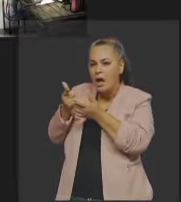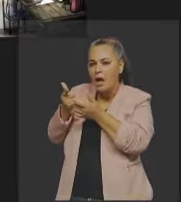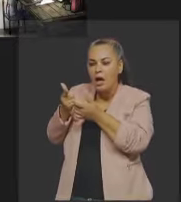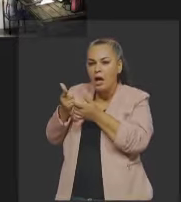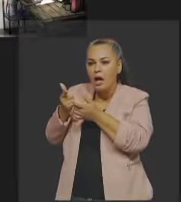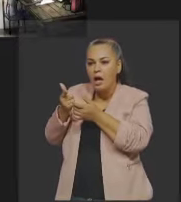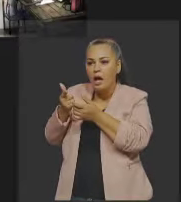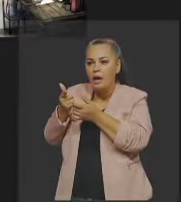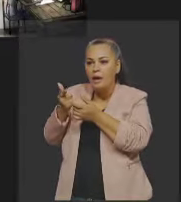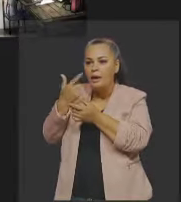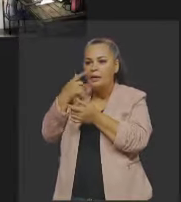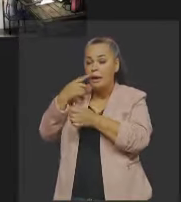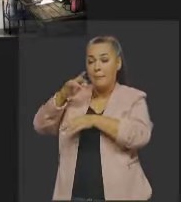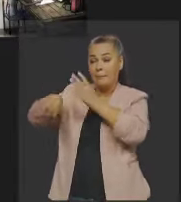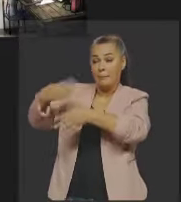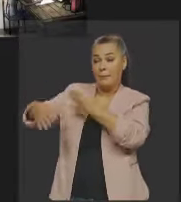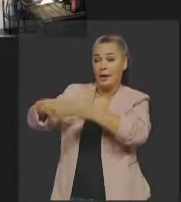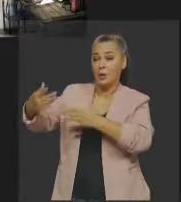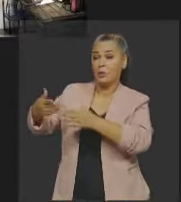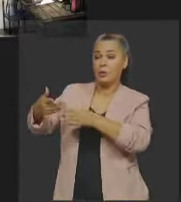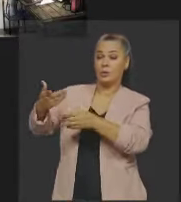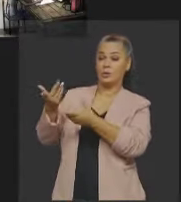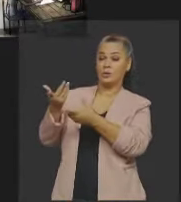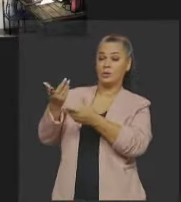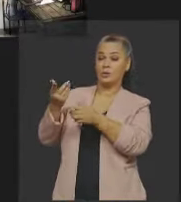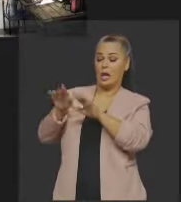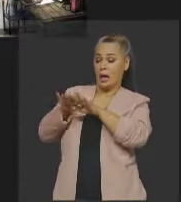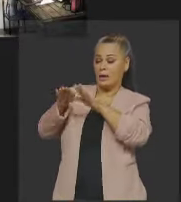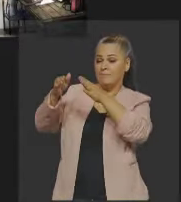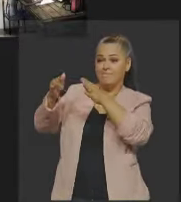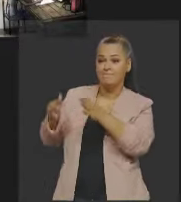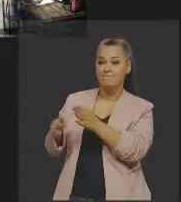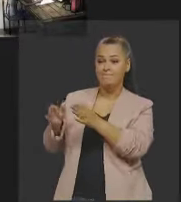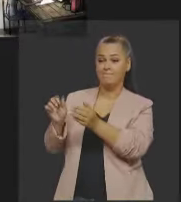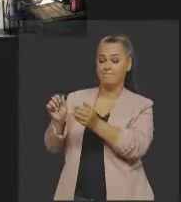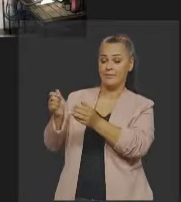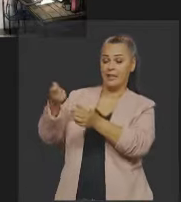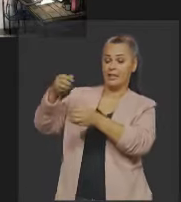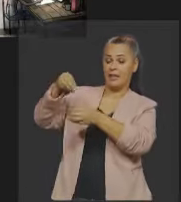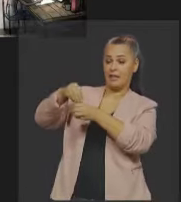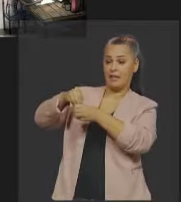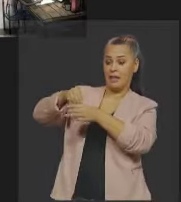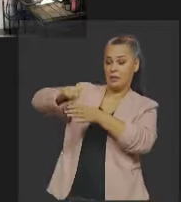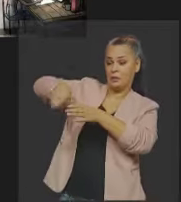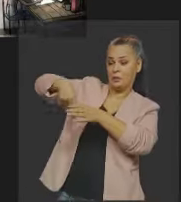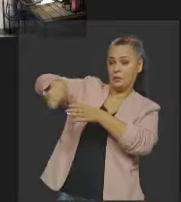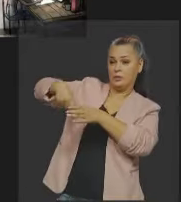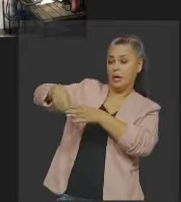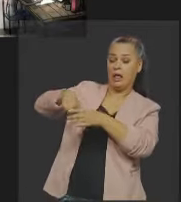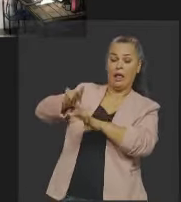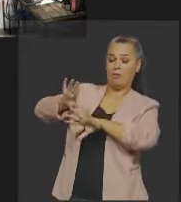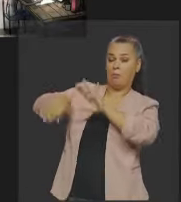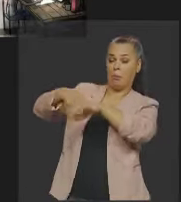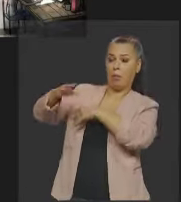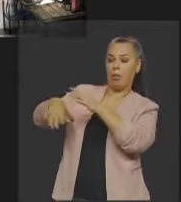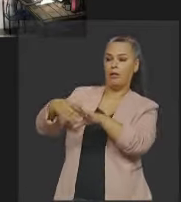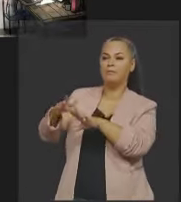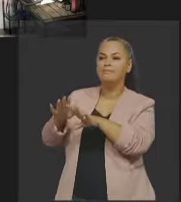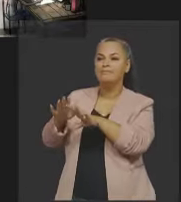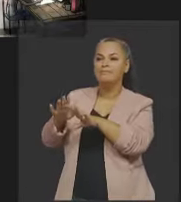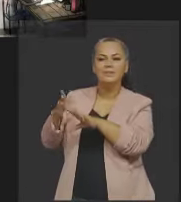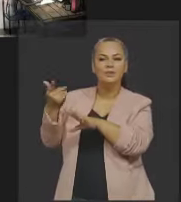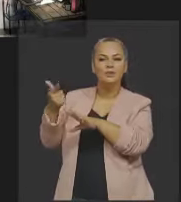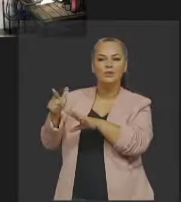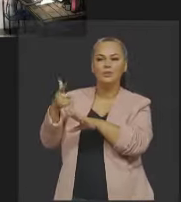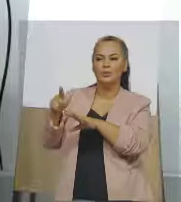tem panela, tem xícara, tem garrafa de café ali, e não tem o acesso à tecnologia que o